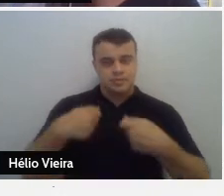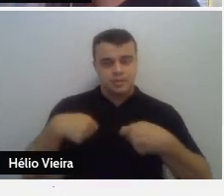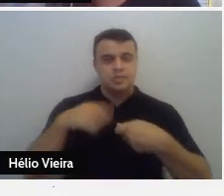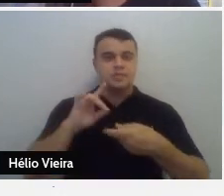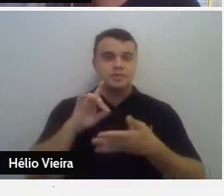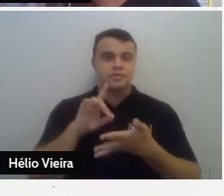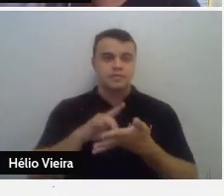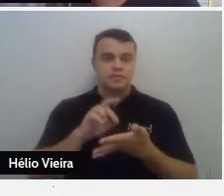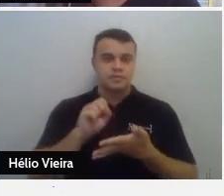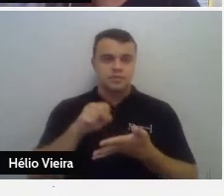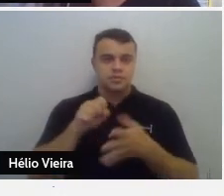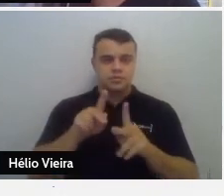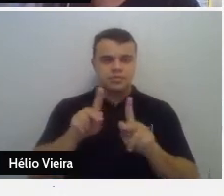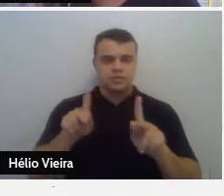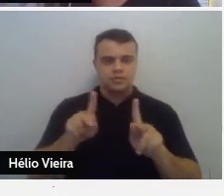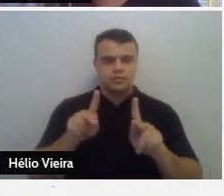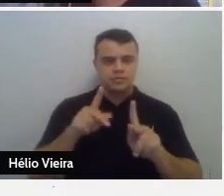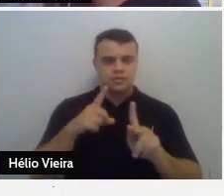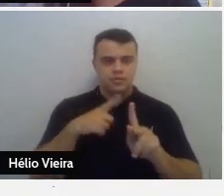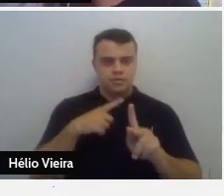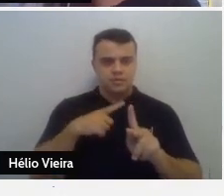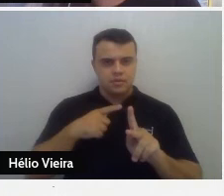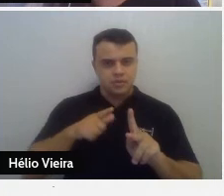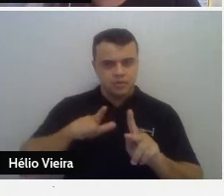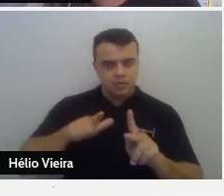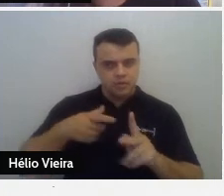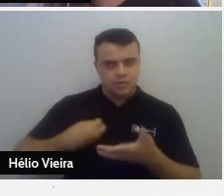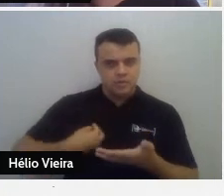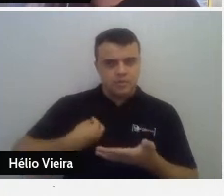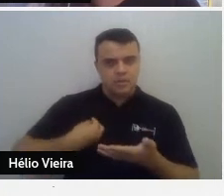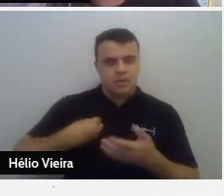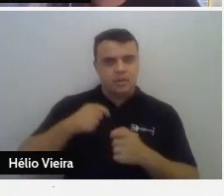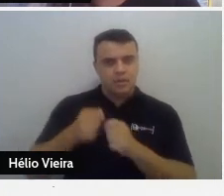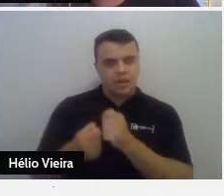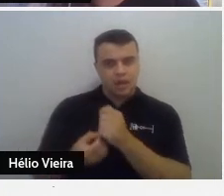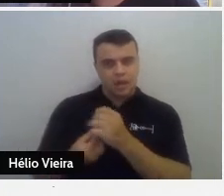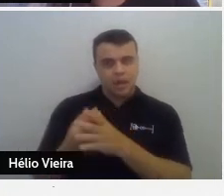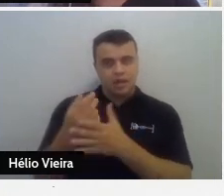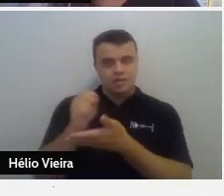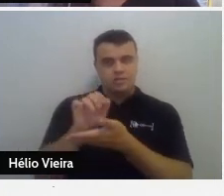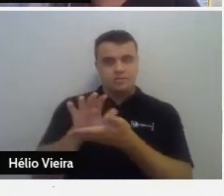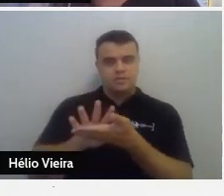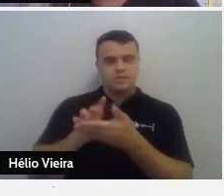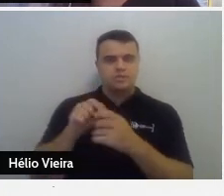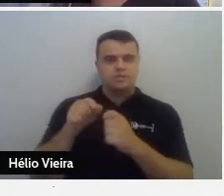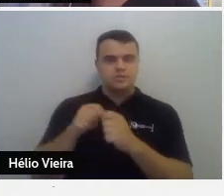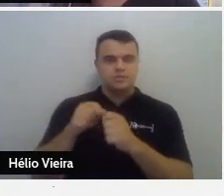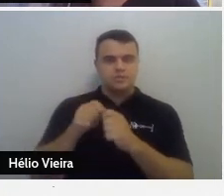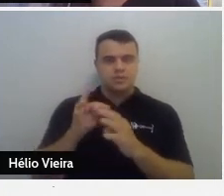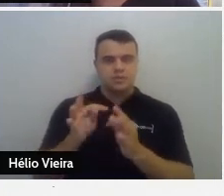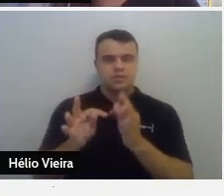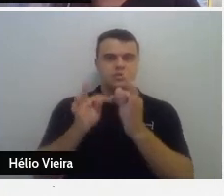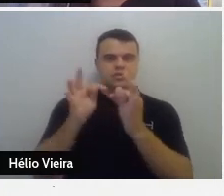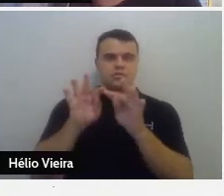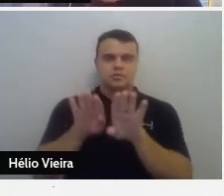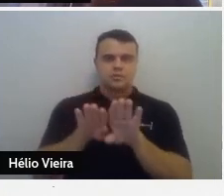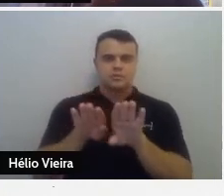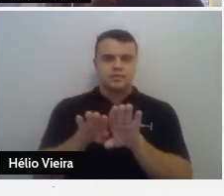grande dos professores estar envolvidos e produzir atividades que envolvam a tecnologia